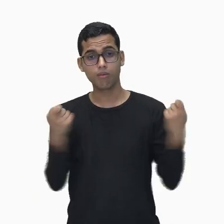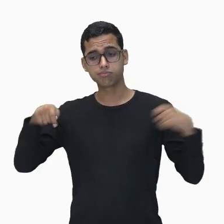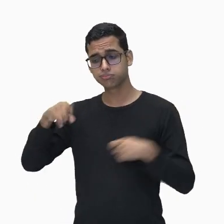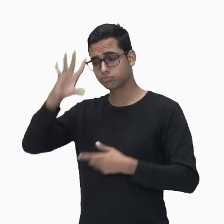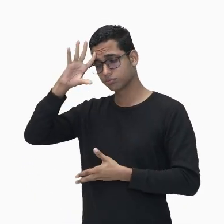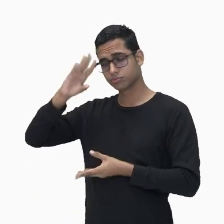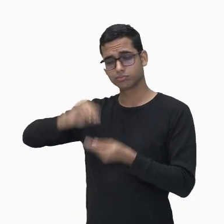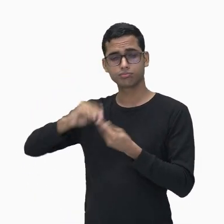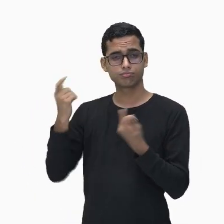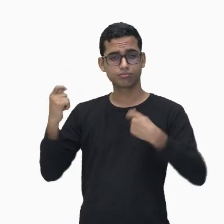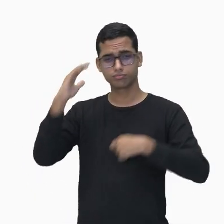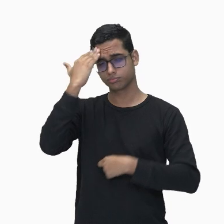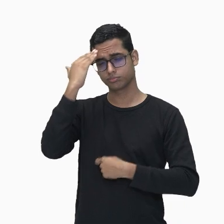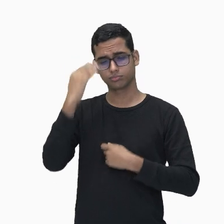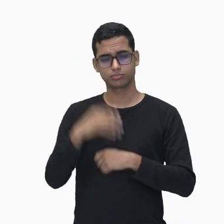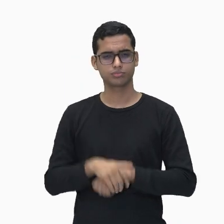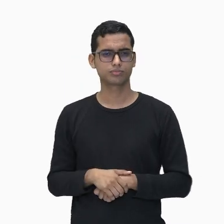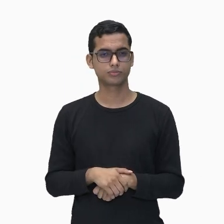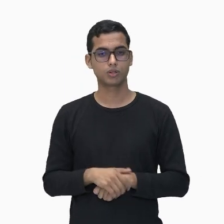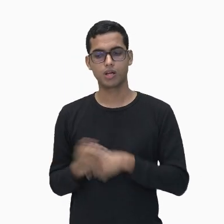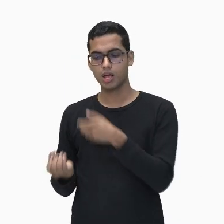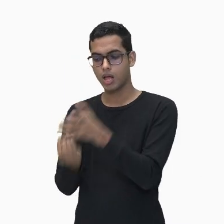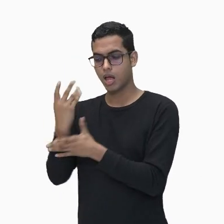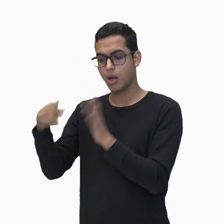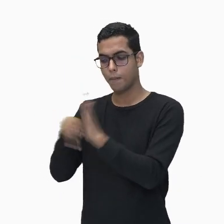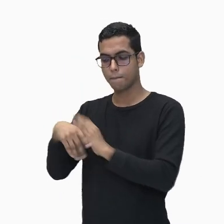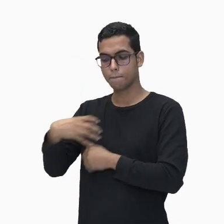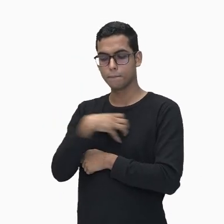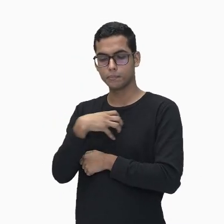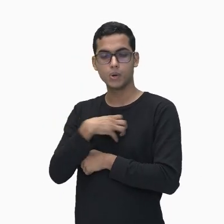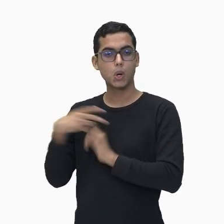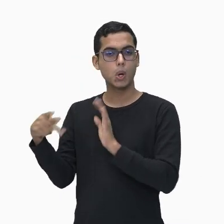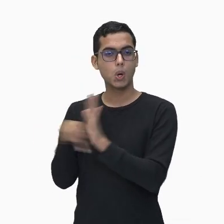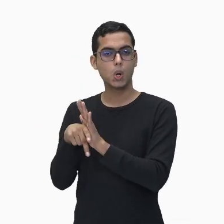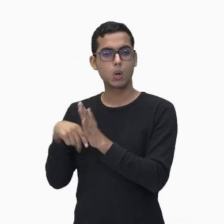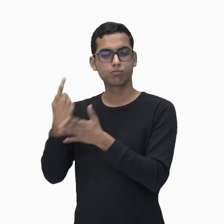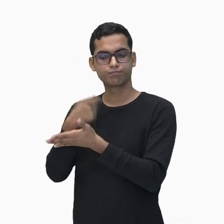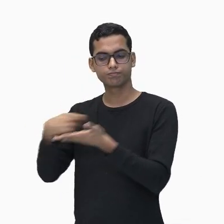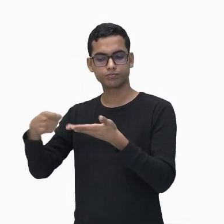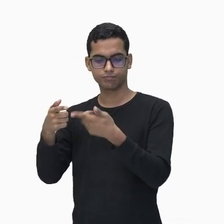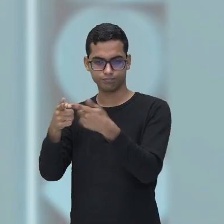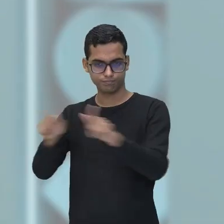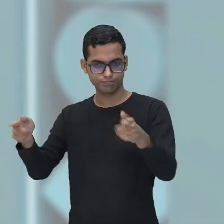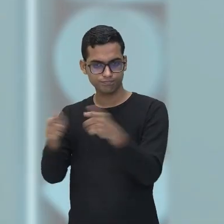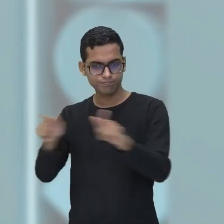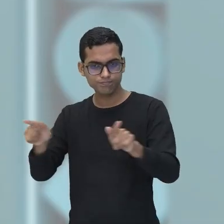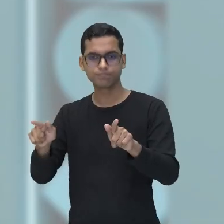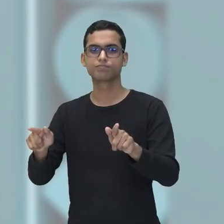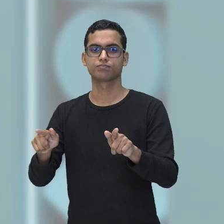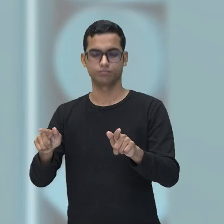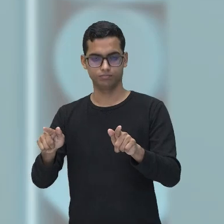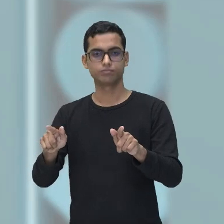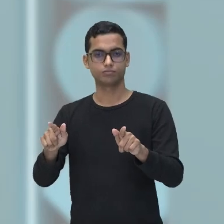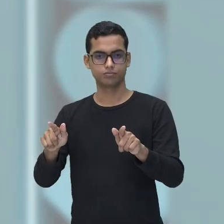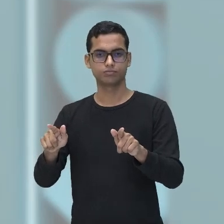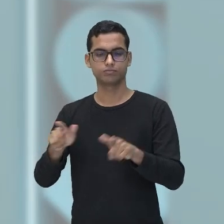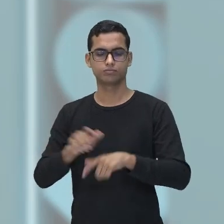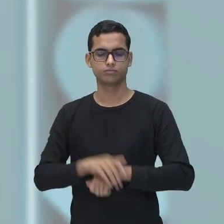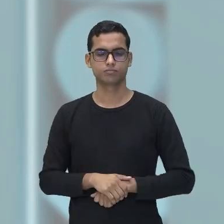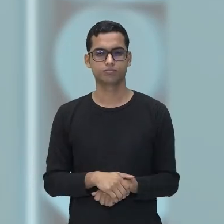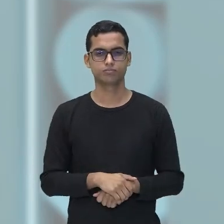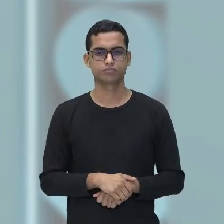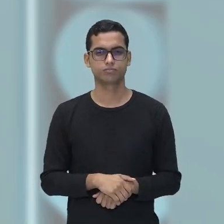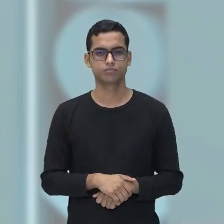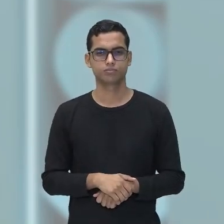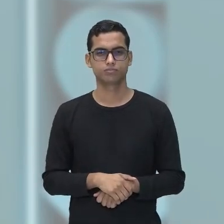cria o estilo próprio dele, a gramática dele, que é presente e entrecorta aí os